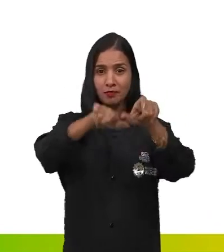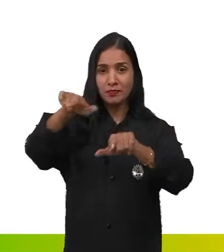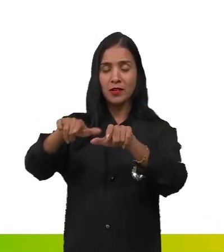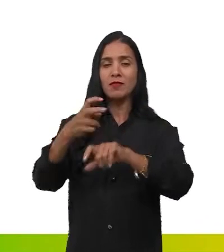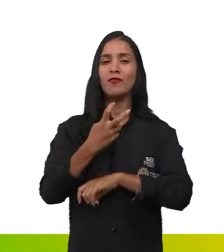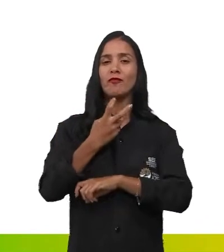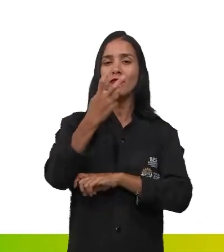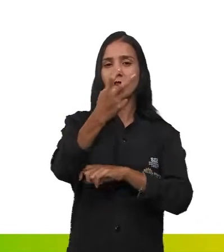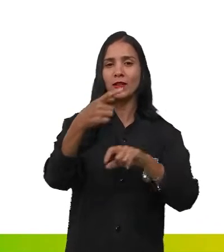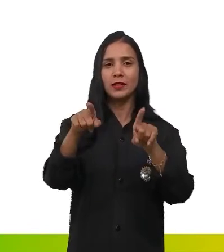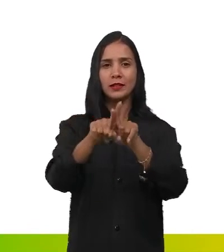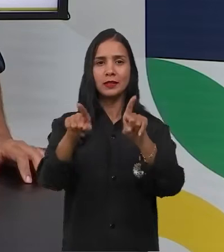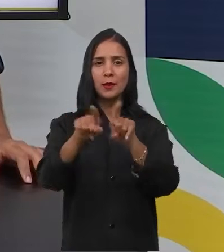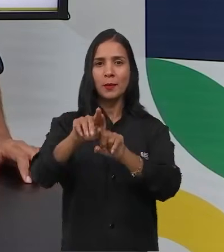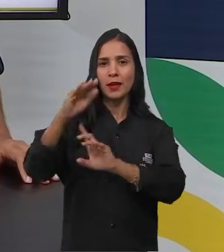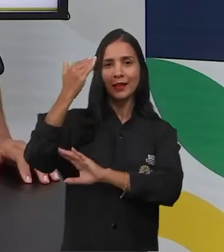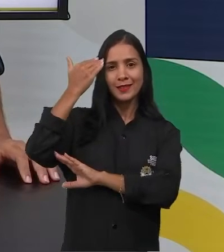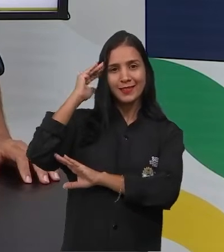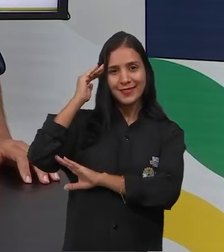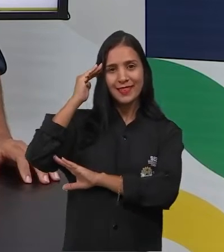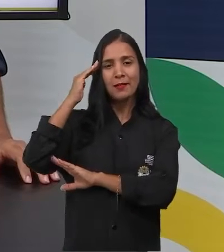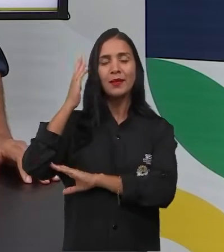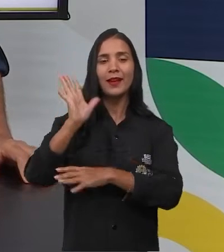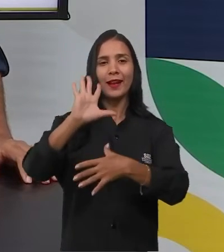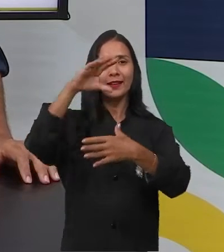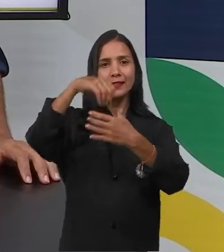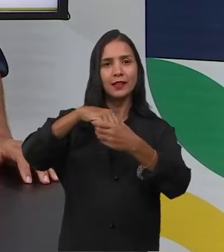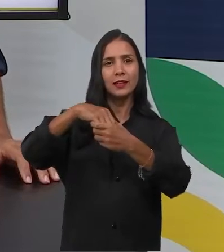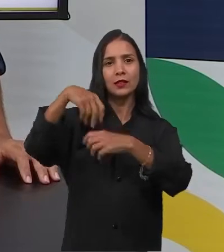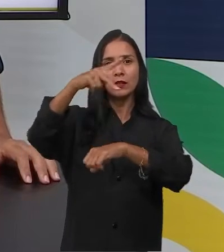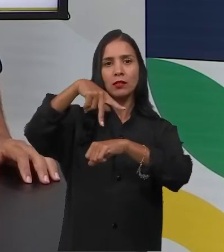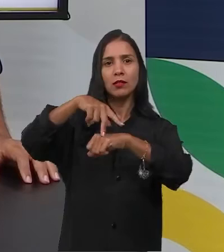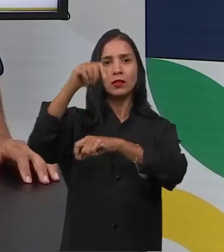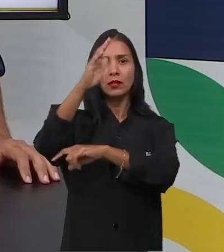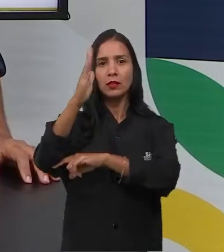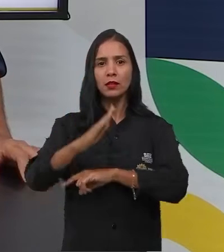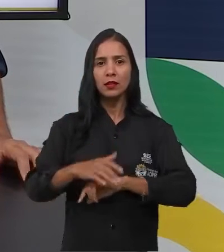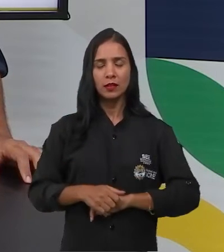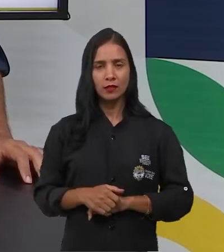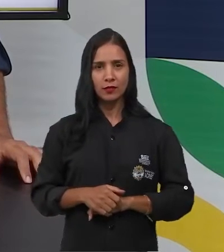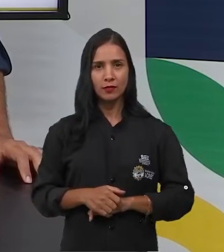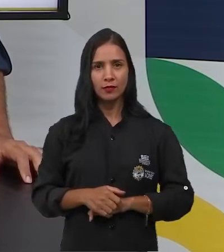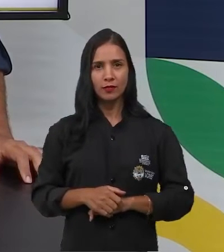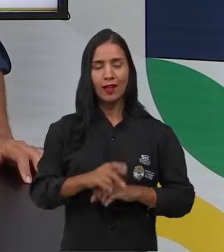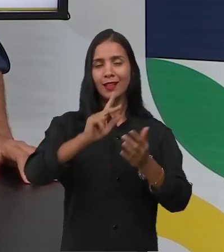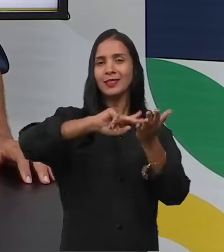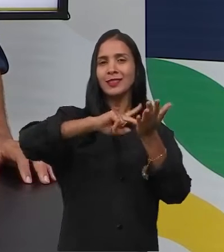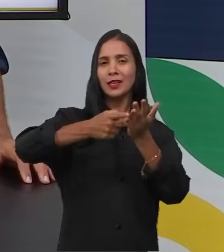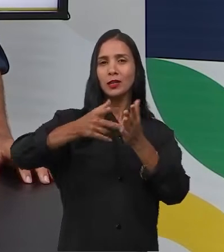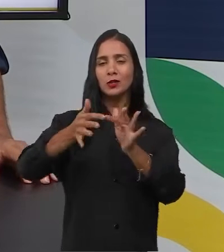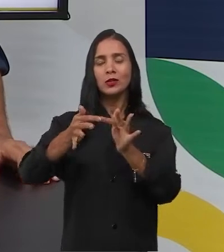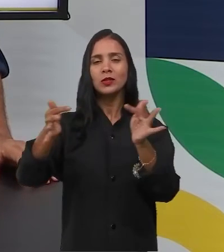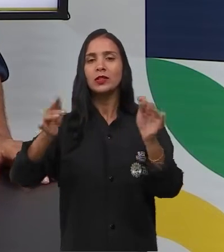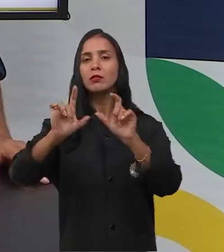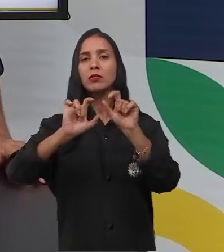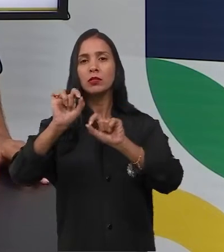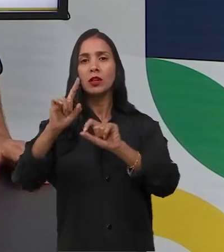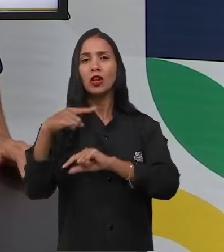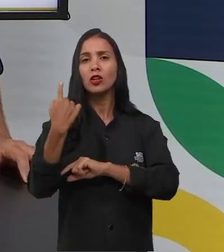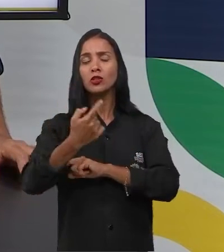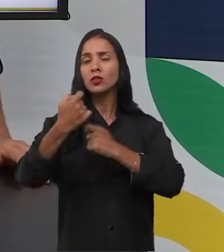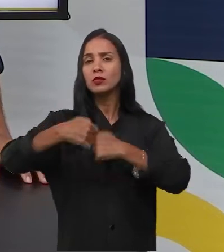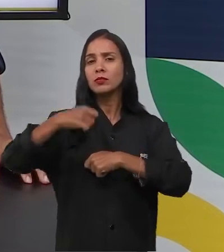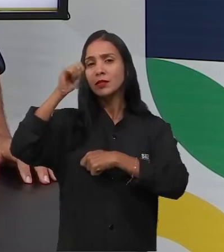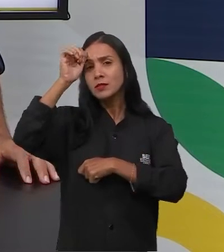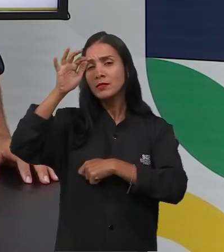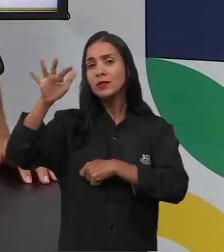e saberes que compõem o Brasil. O que foi que o senhor disse? Que a gente, refletindo